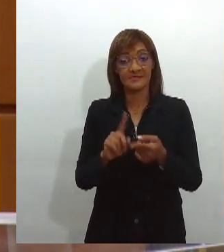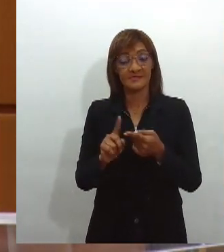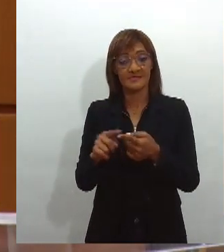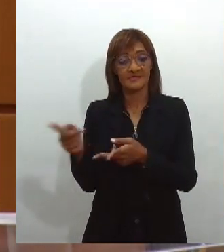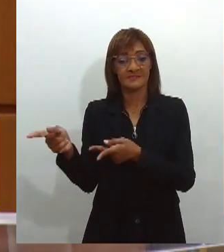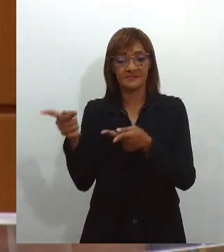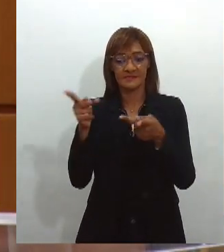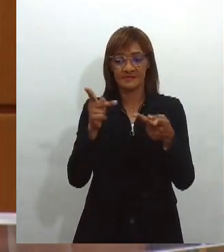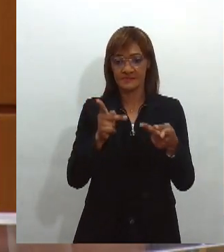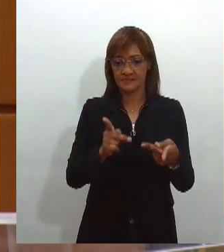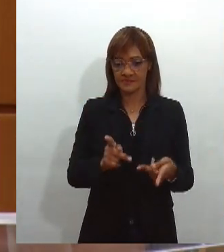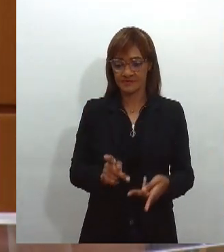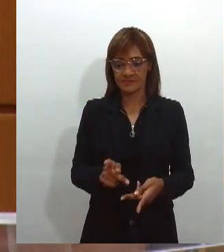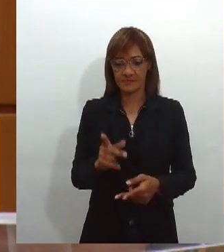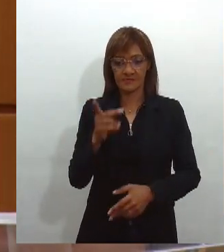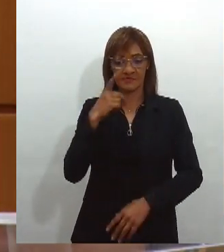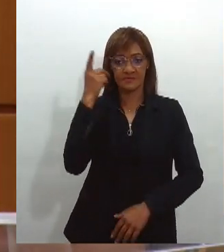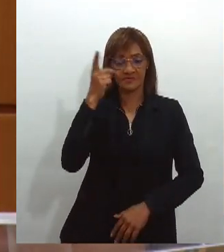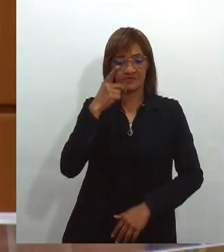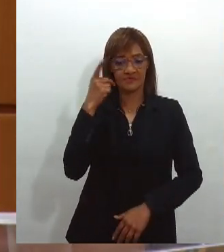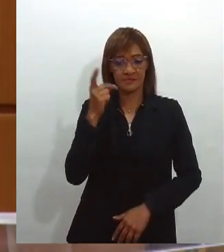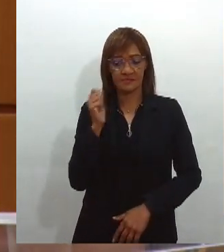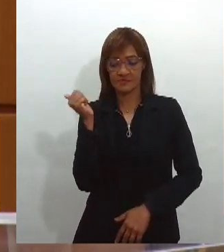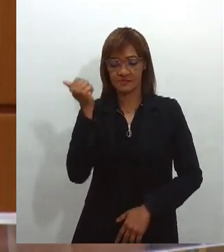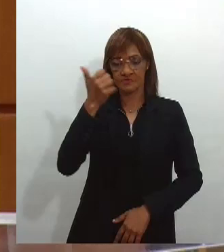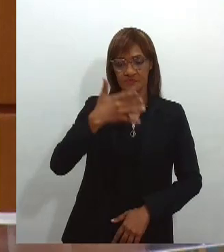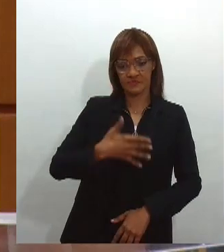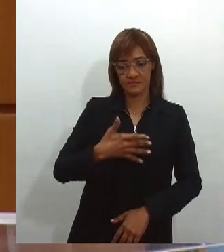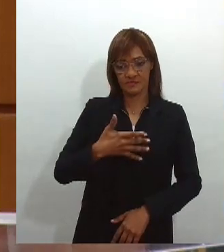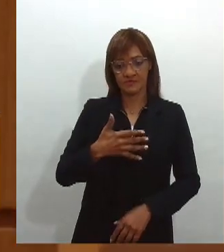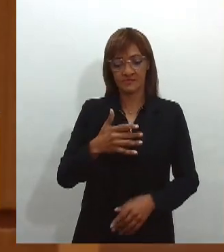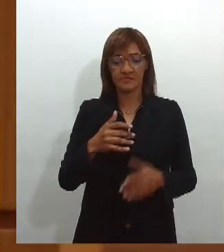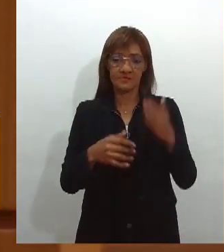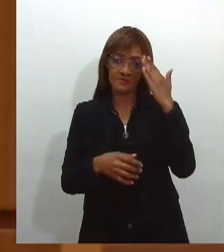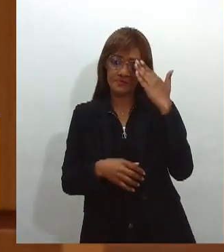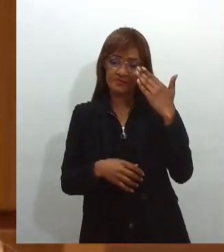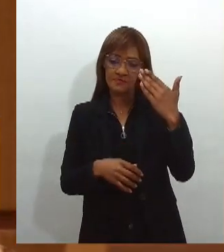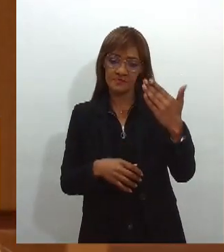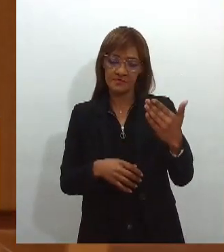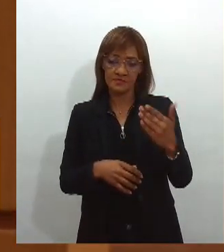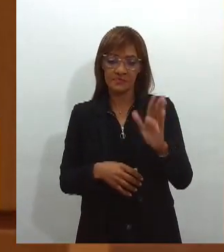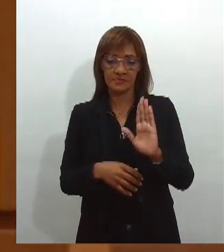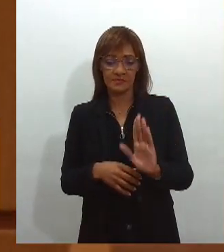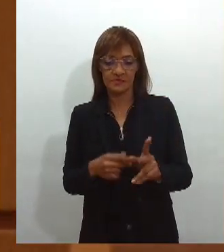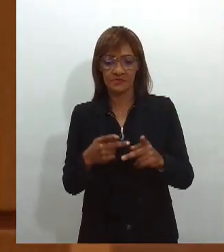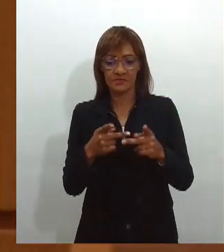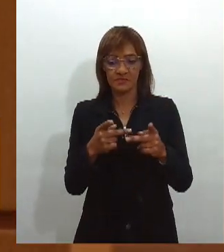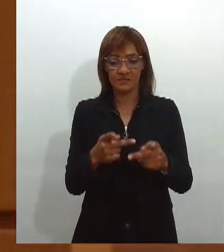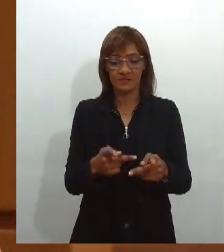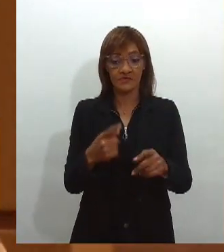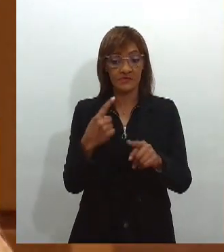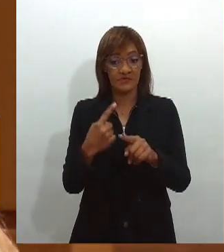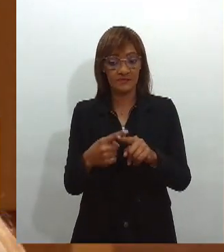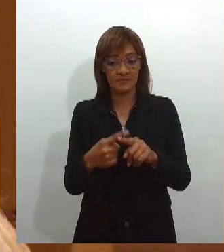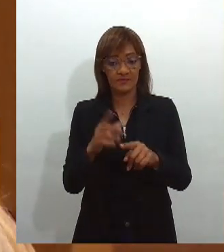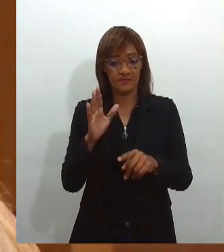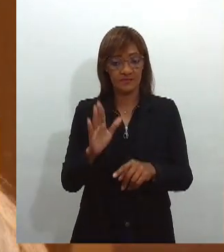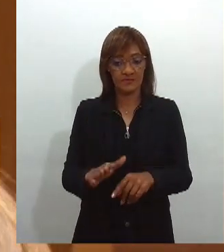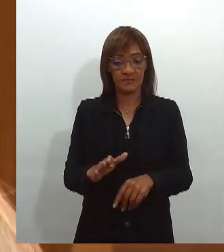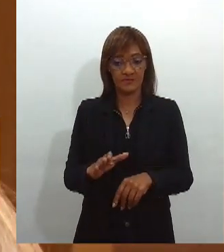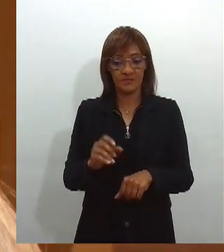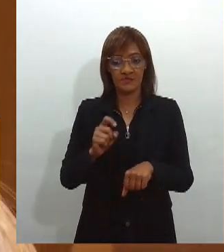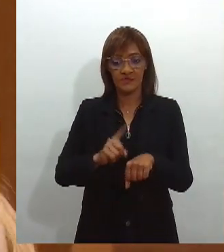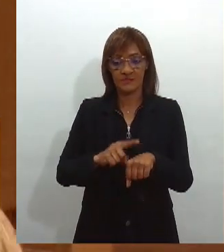a deputada Linda Brasil do PSOL agradeceu ao convite por não julgar ser o melhor momento para assumir a